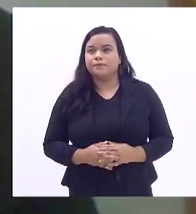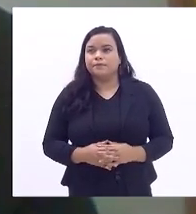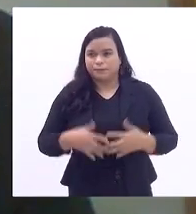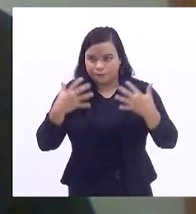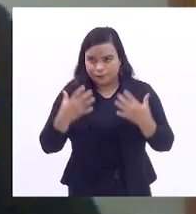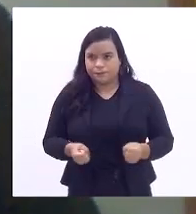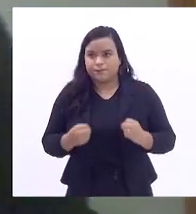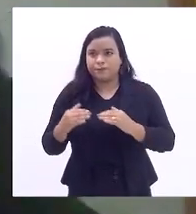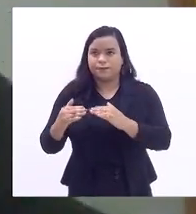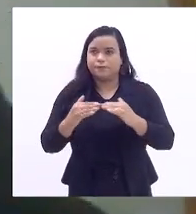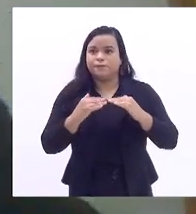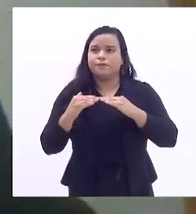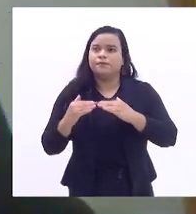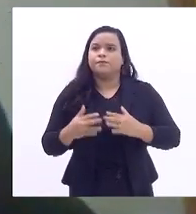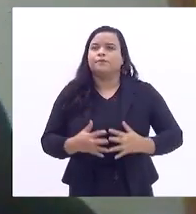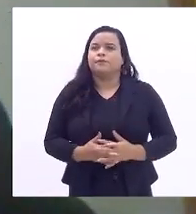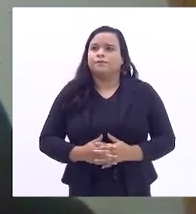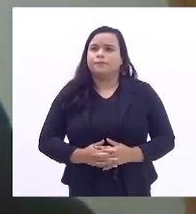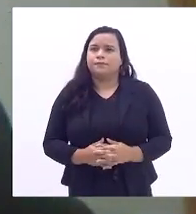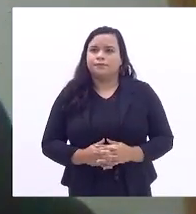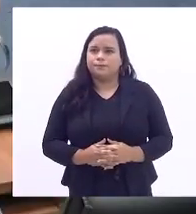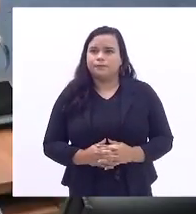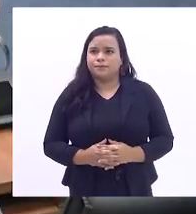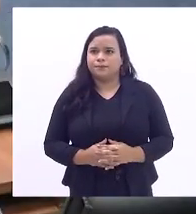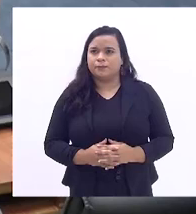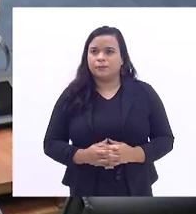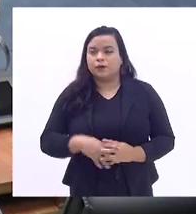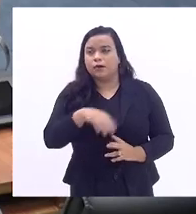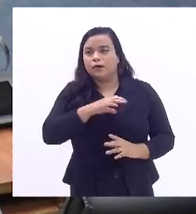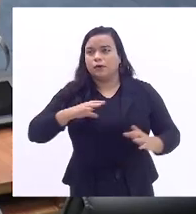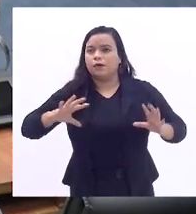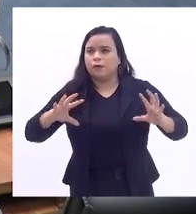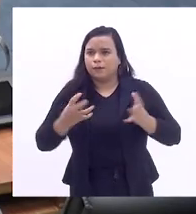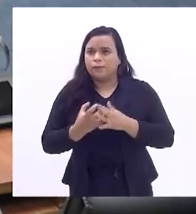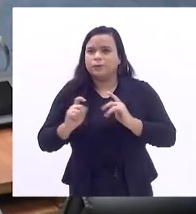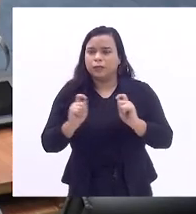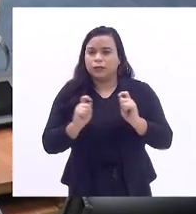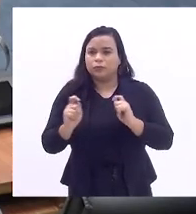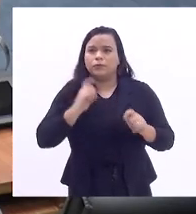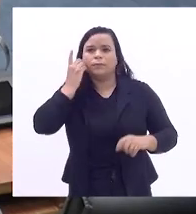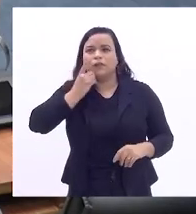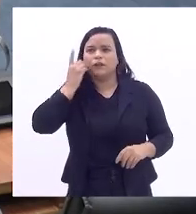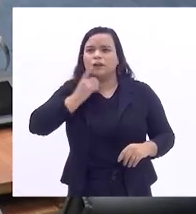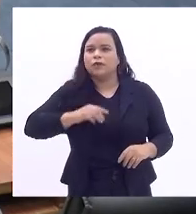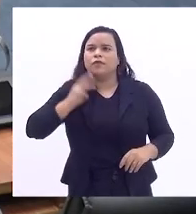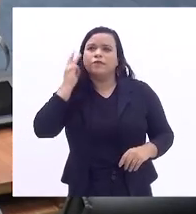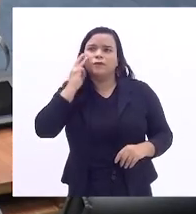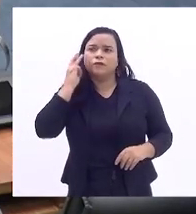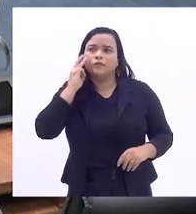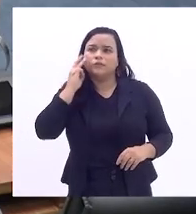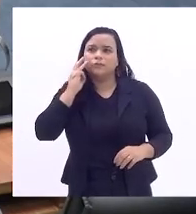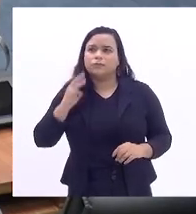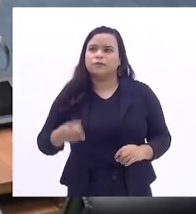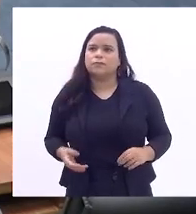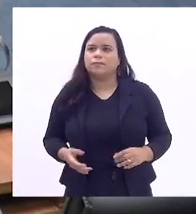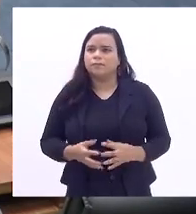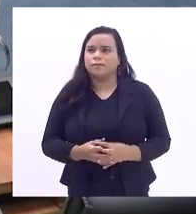favorável favorável pela comissão de Economia Deputado waldeck Carneiro